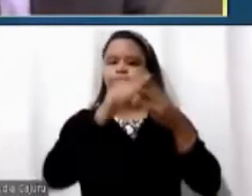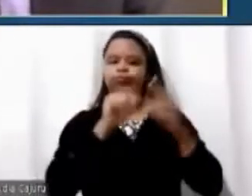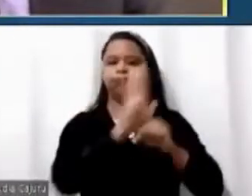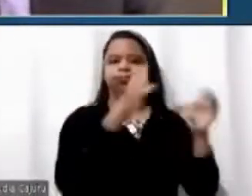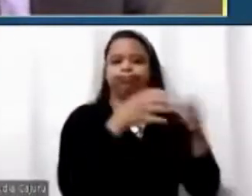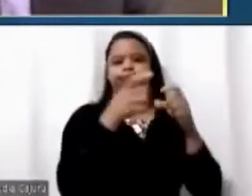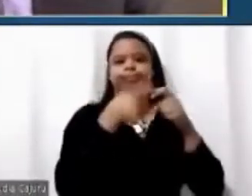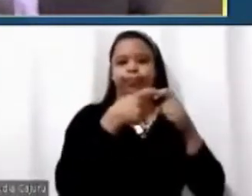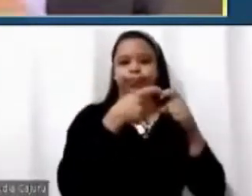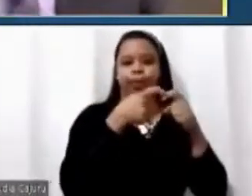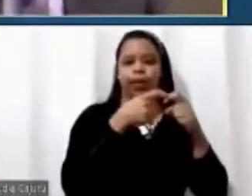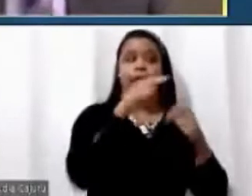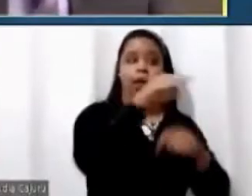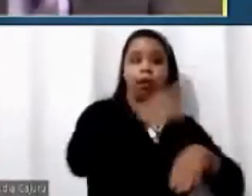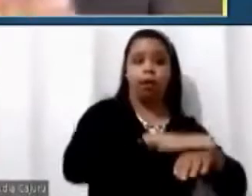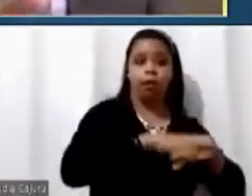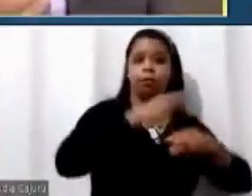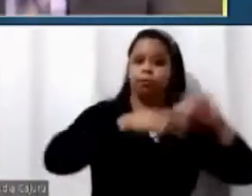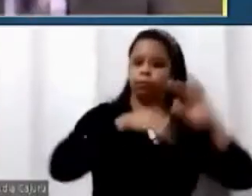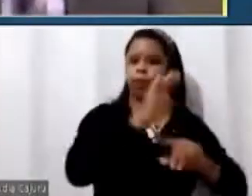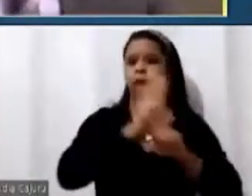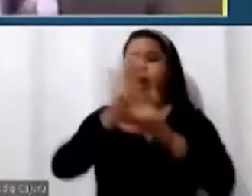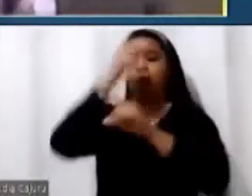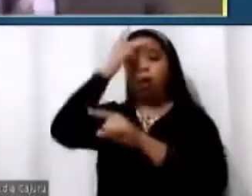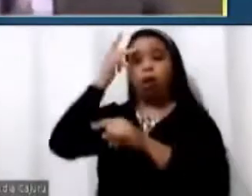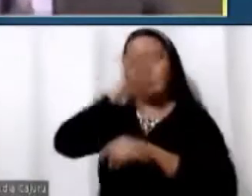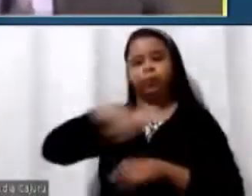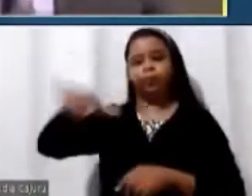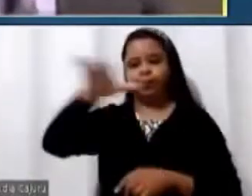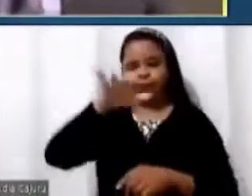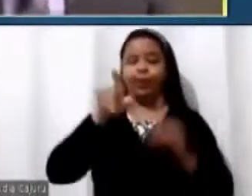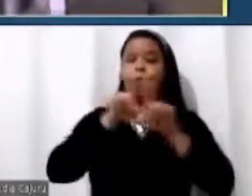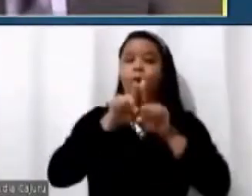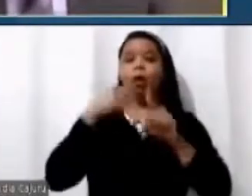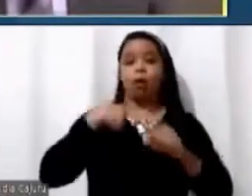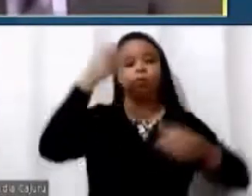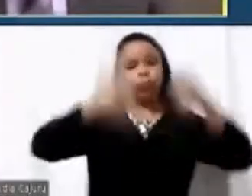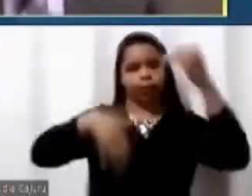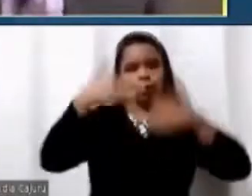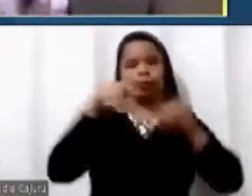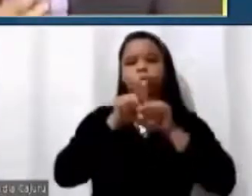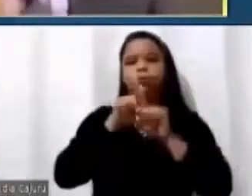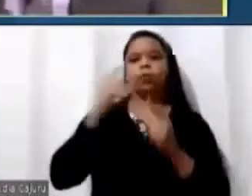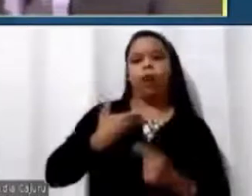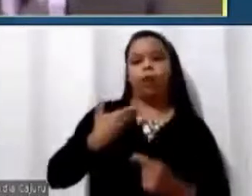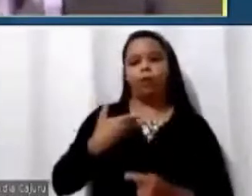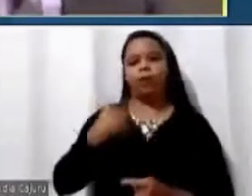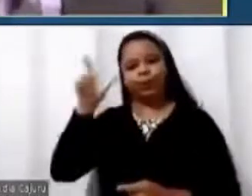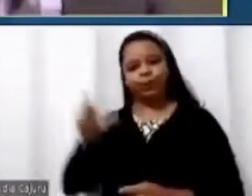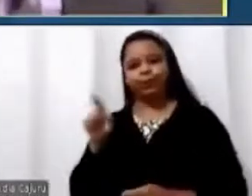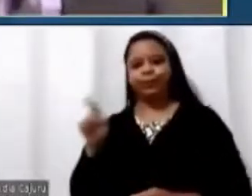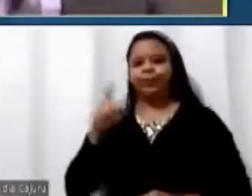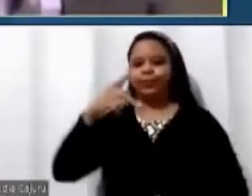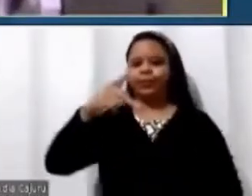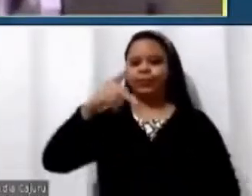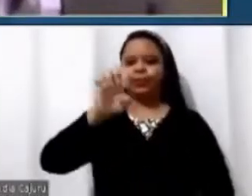consentimento livre esclarecido e diretivas antecipadas de vontade, e o meu colega, Dr. Péricles, já abordará um pouco mais sobre o prontuário médico, mas claro que temos